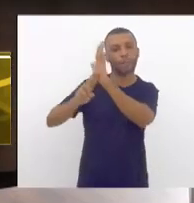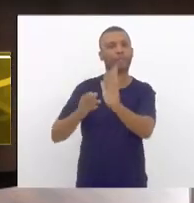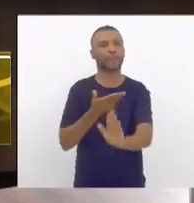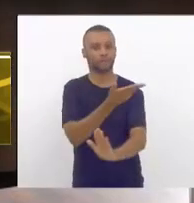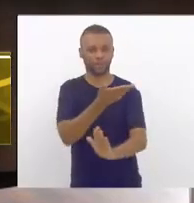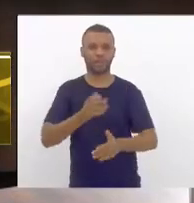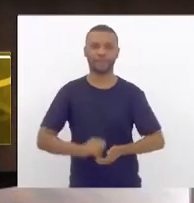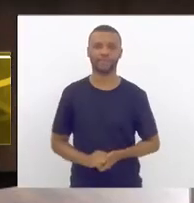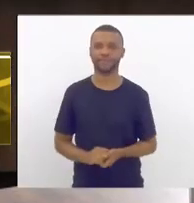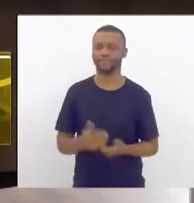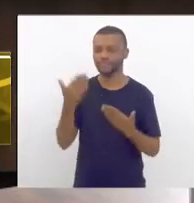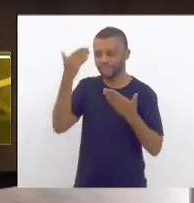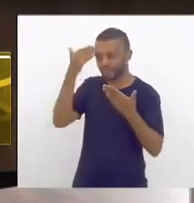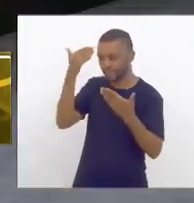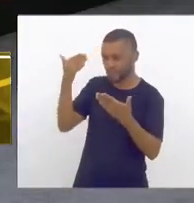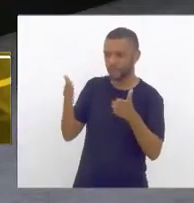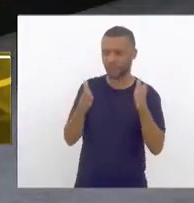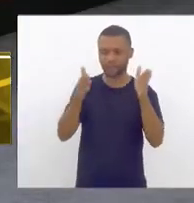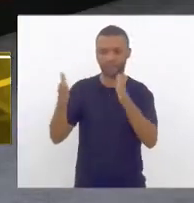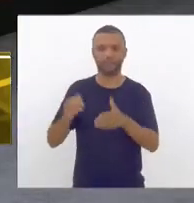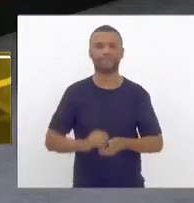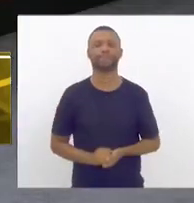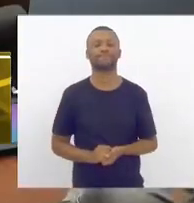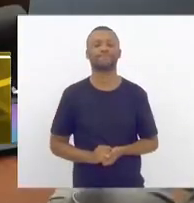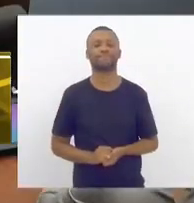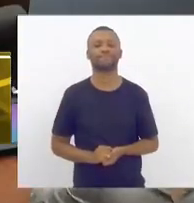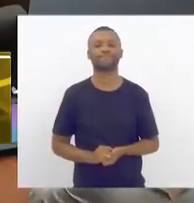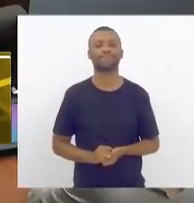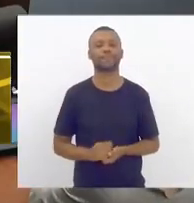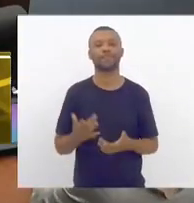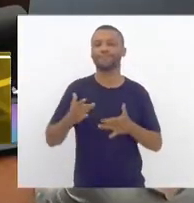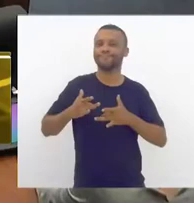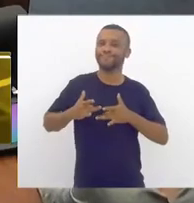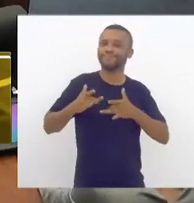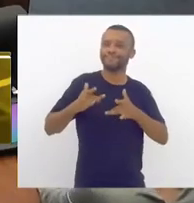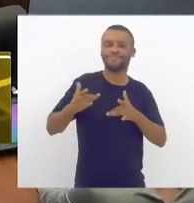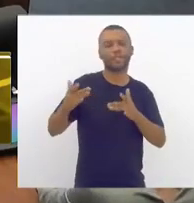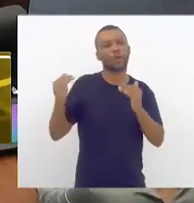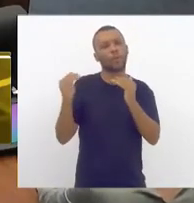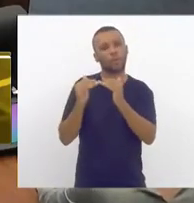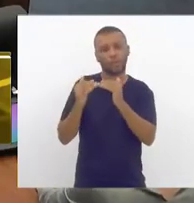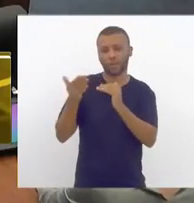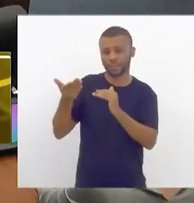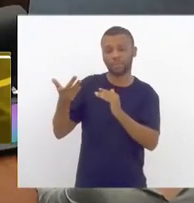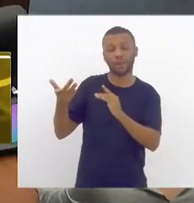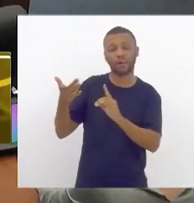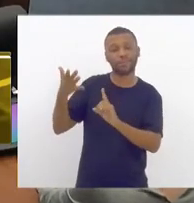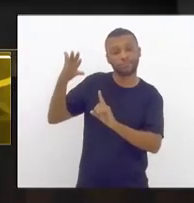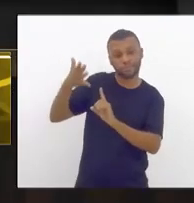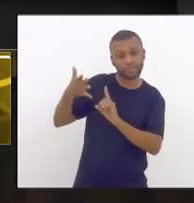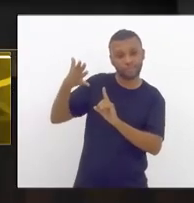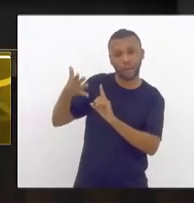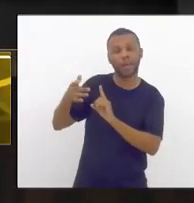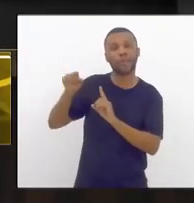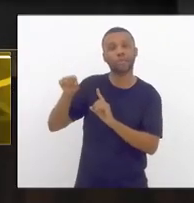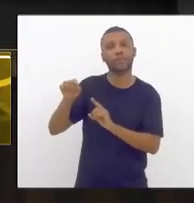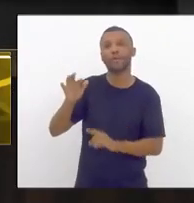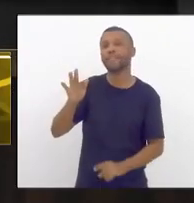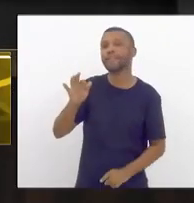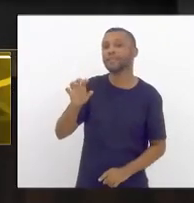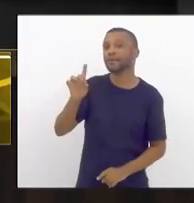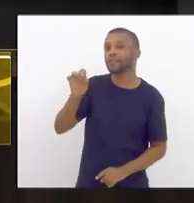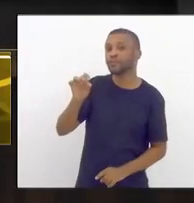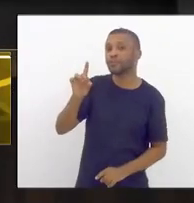obrigada eu queria a minha sogra da guisar com a fala do Dr Fernando de Paula porque antes da cerimônia